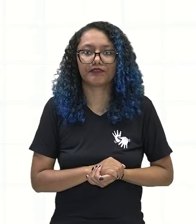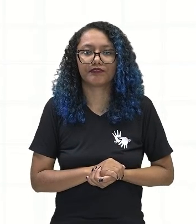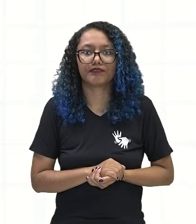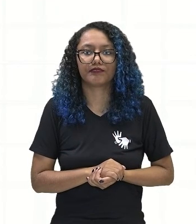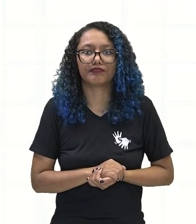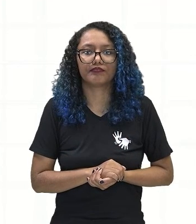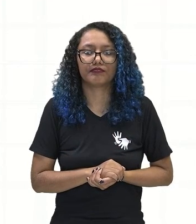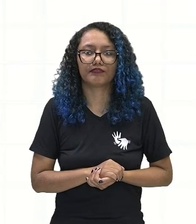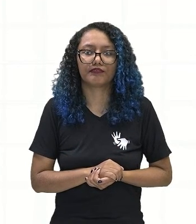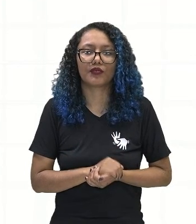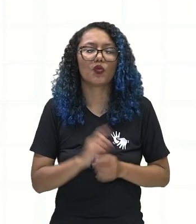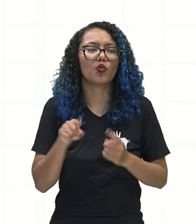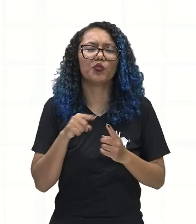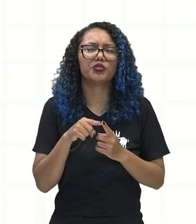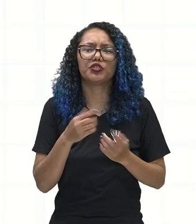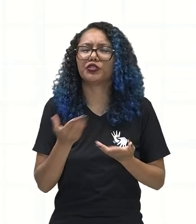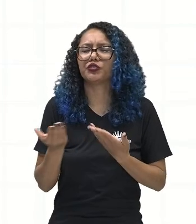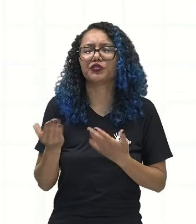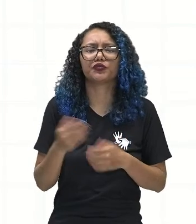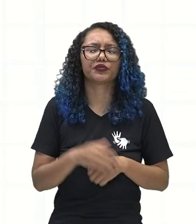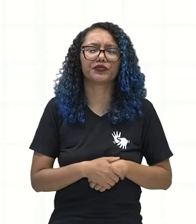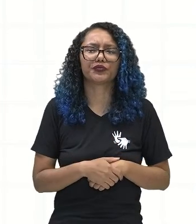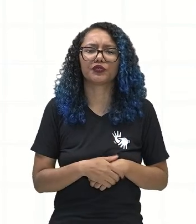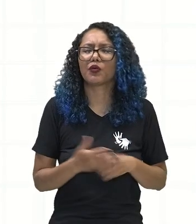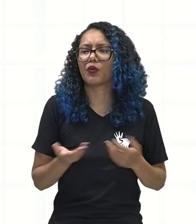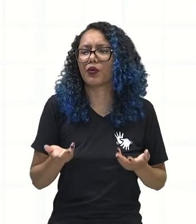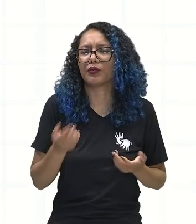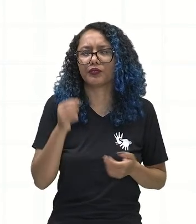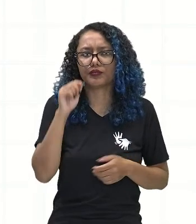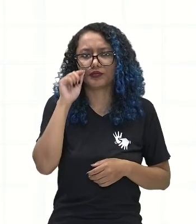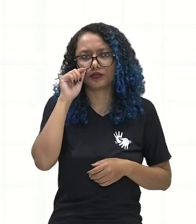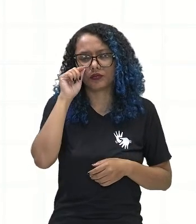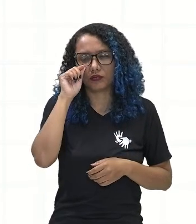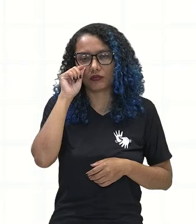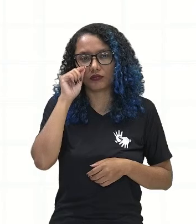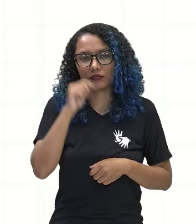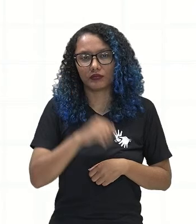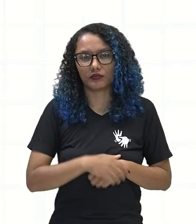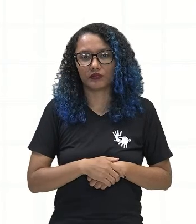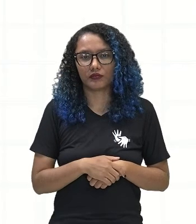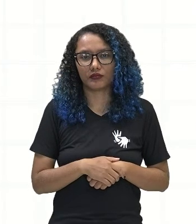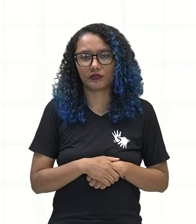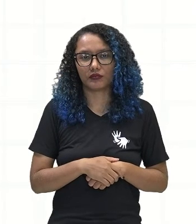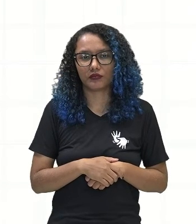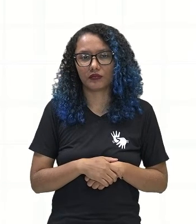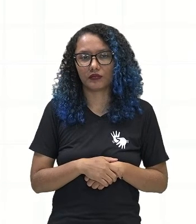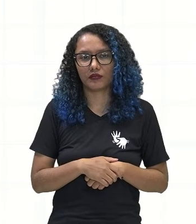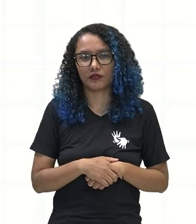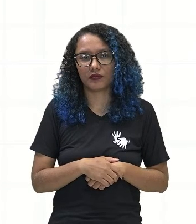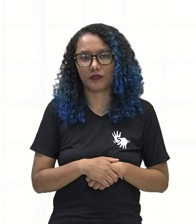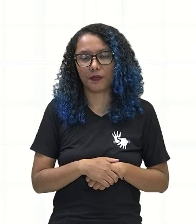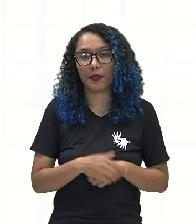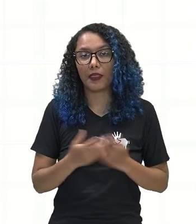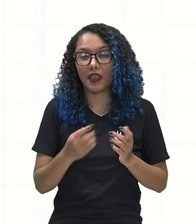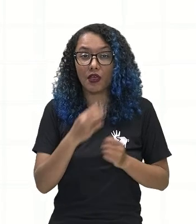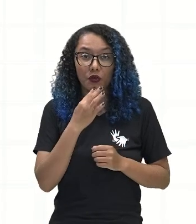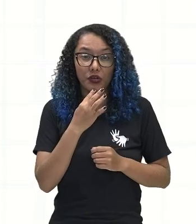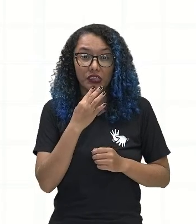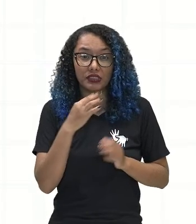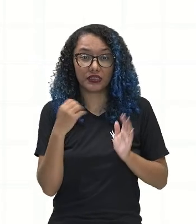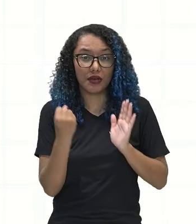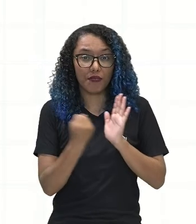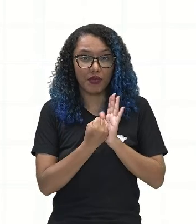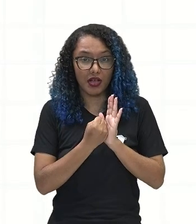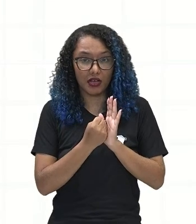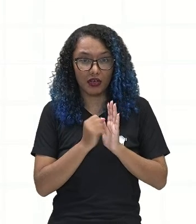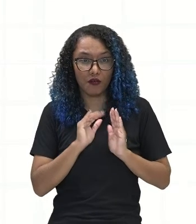O objetivo dessa comunicação, né, dessa campanha, é o reconhecimento de marca. Então, o institucional não visa